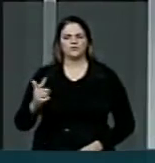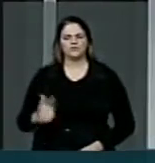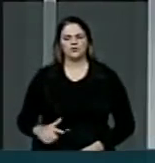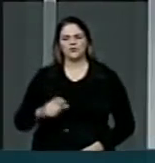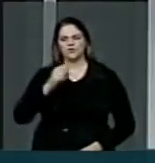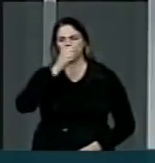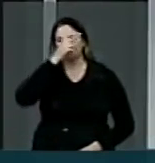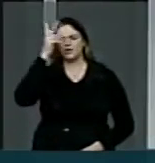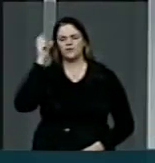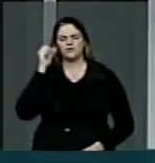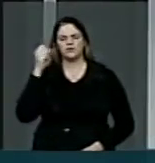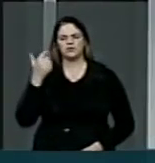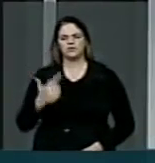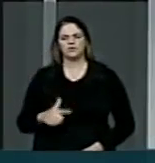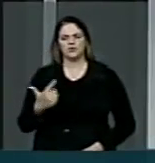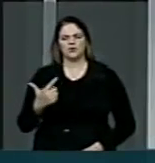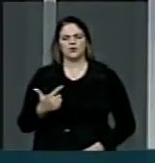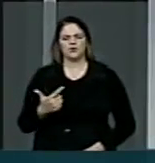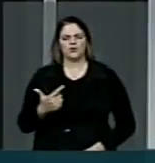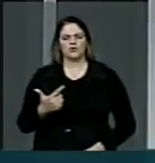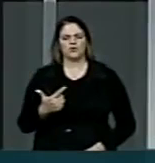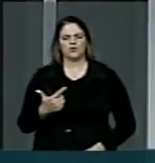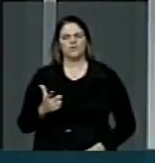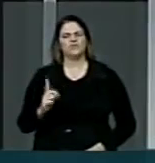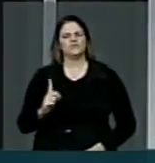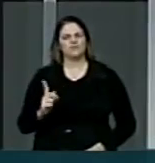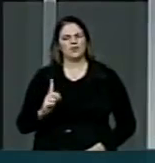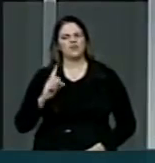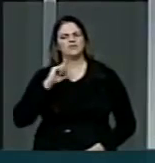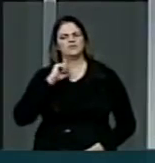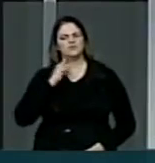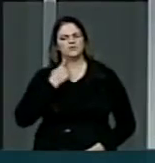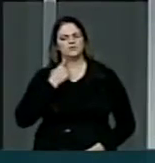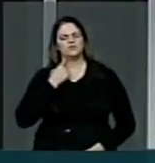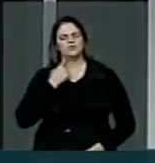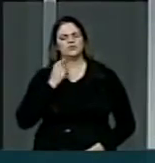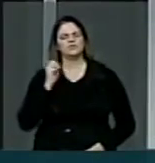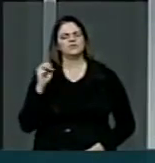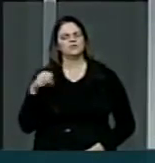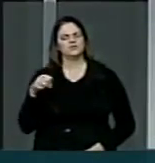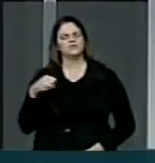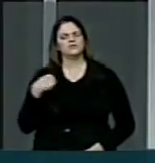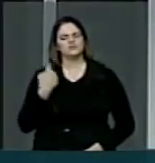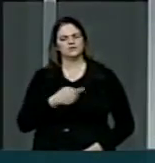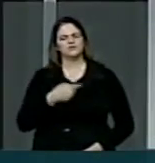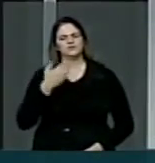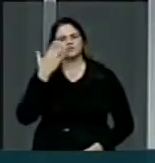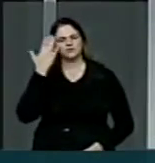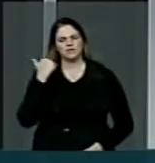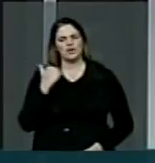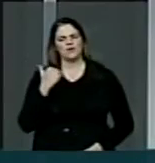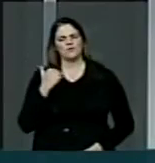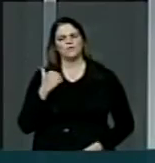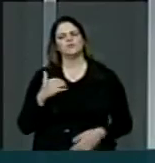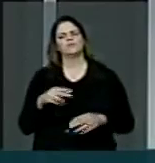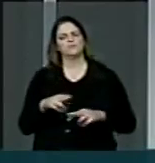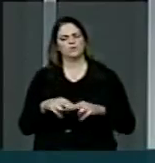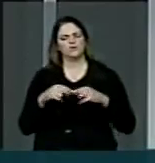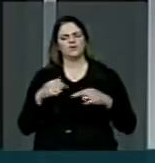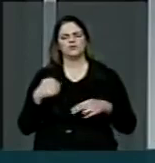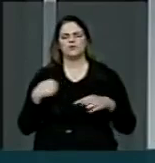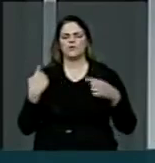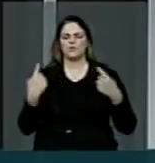não é um foco de corrupção, não é verdade. Realmente é, a gente sabe que é. Por isso eu sou